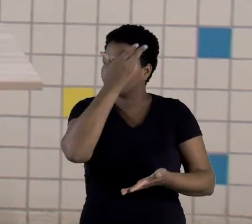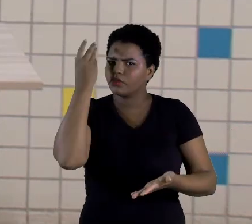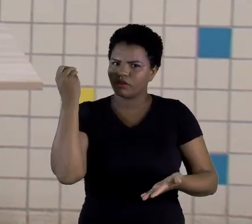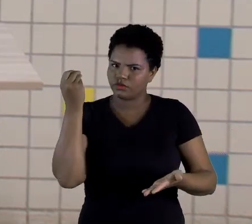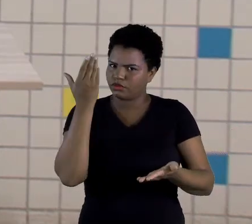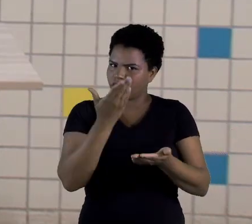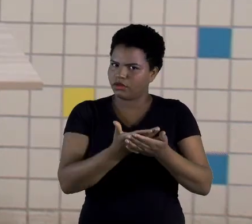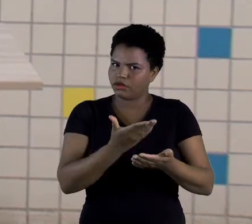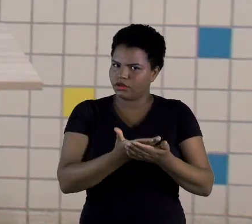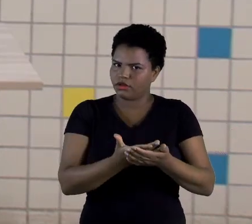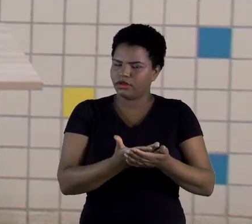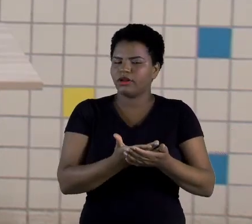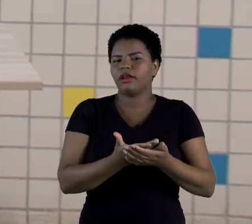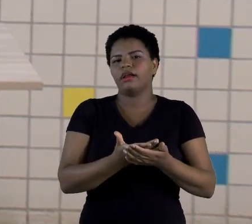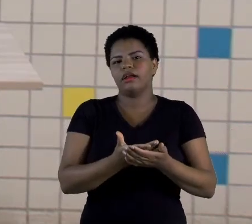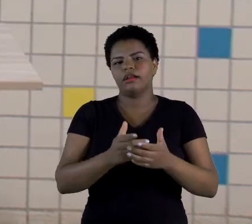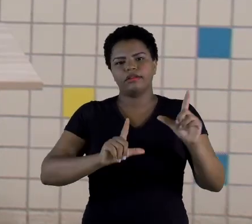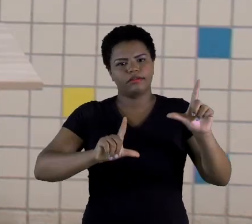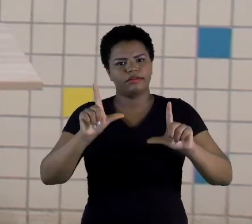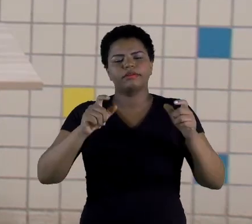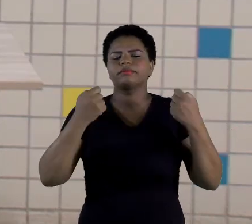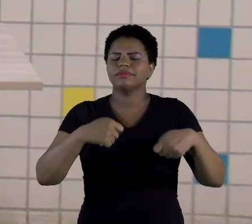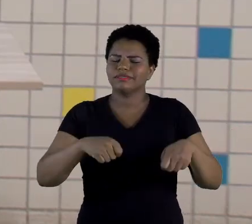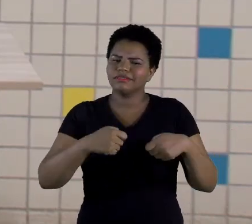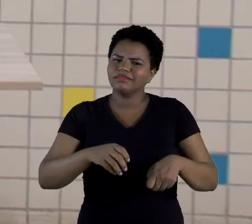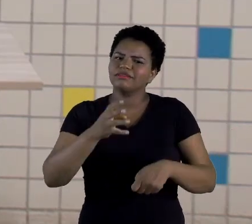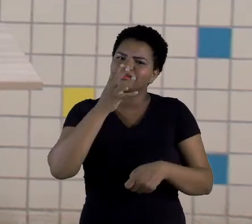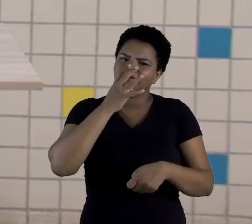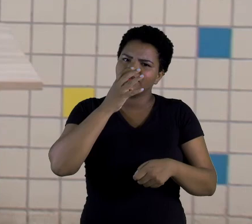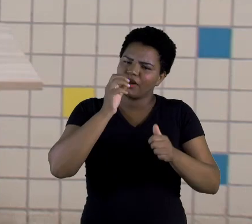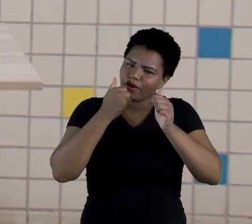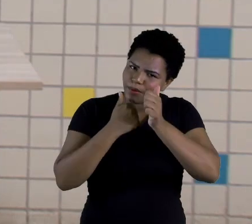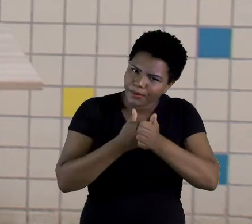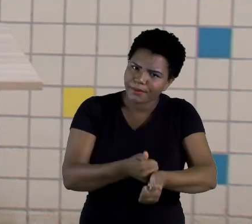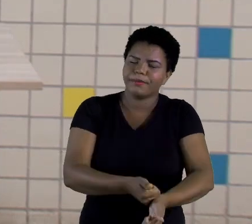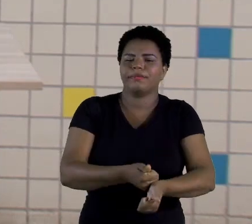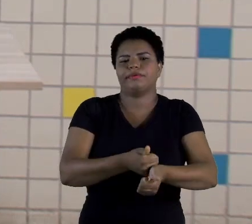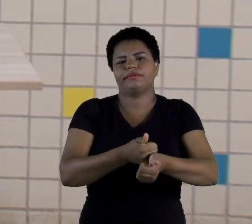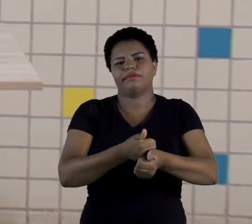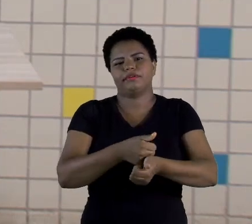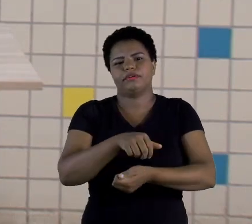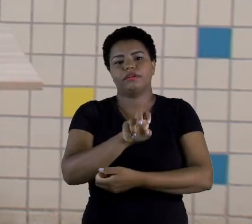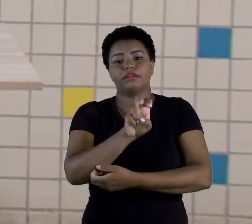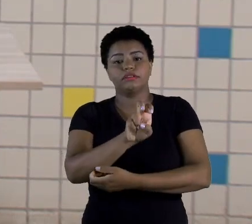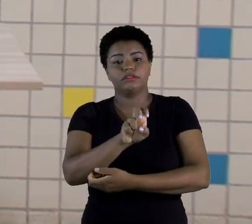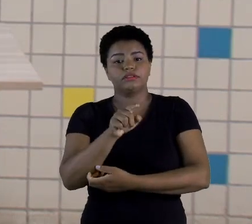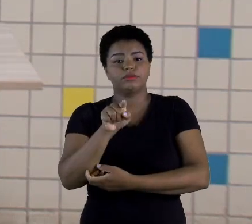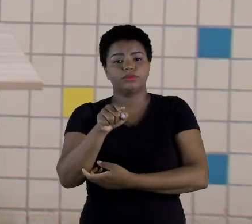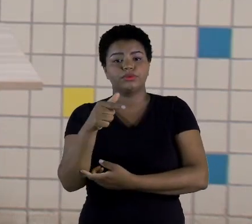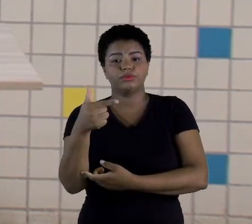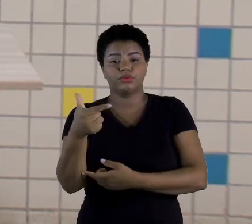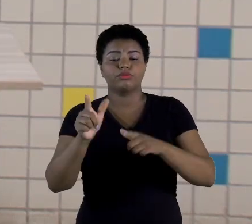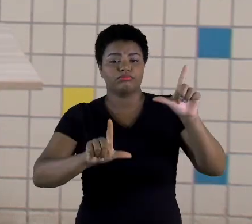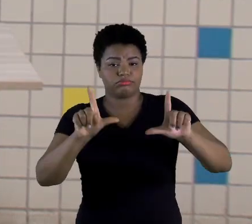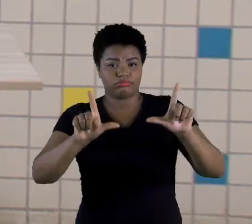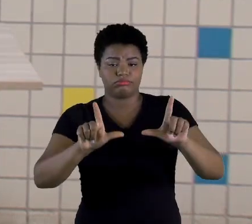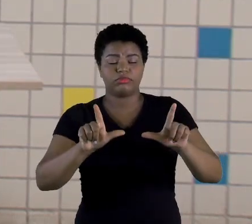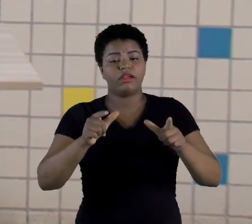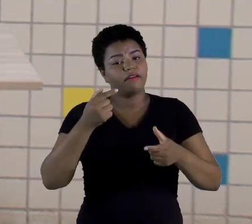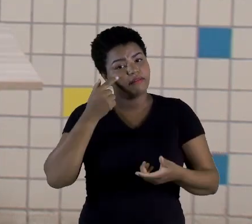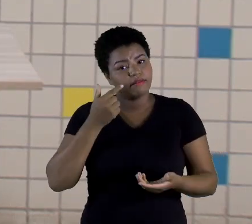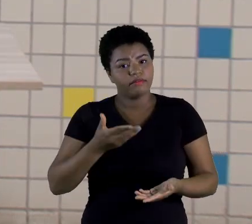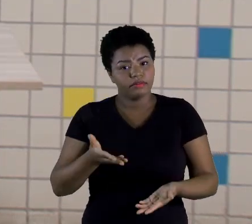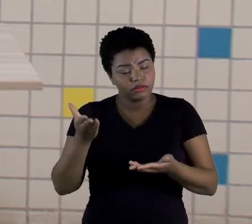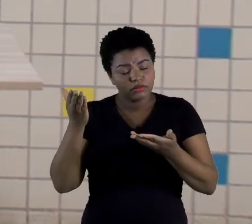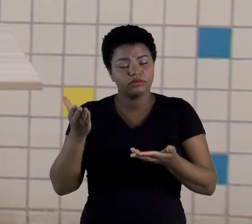aulas da TV, gente, tem que assistir as aulas, tem que acompanhar lá no 5.2, canalzinho, vão lá,